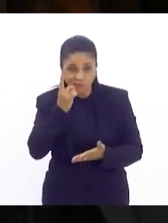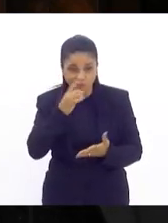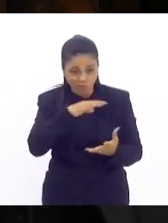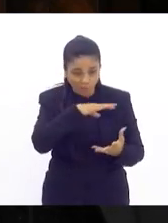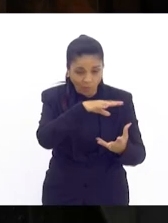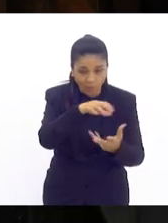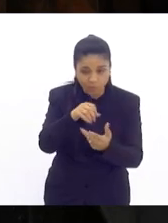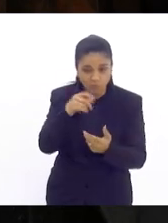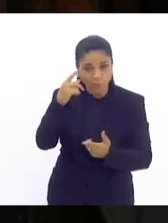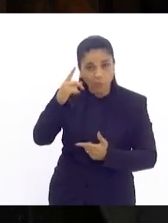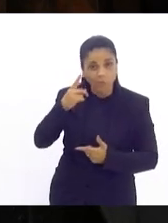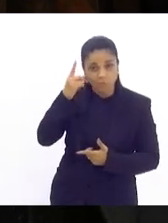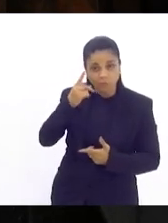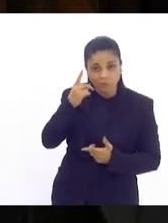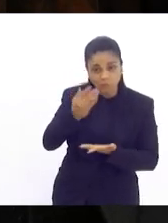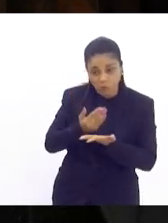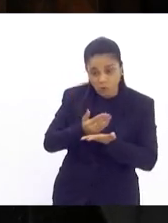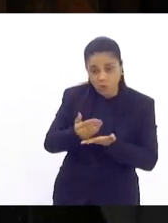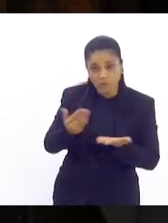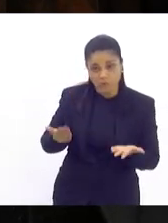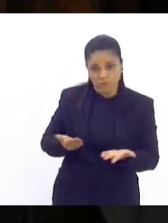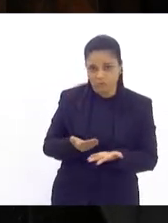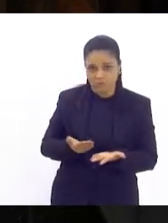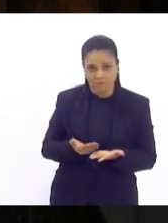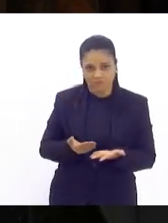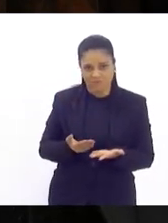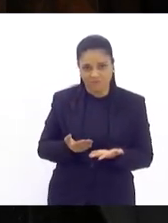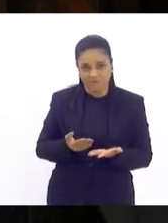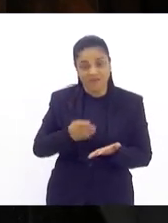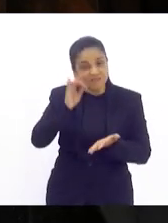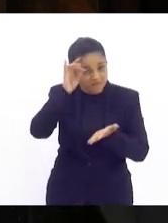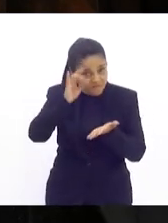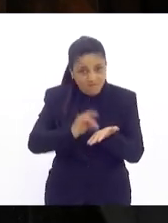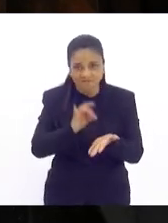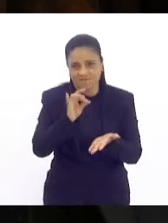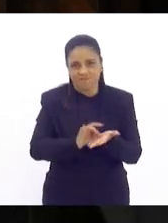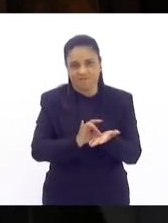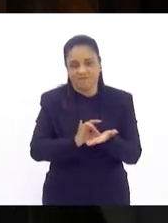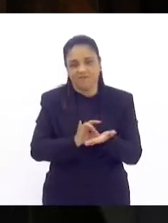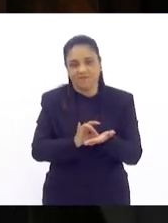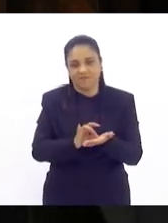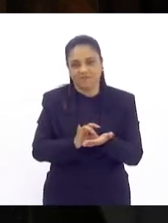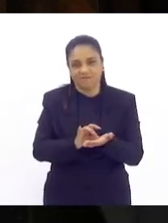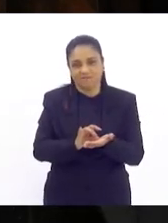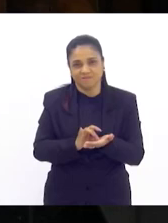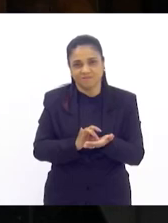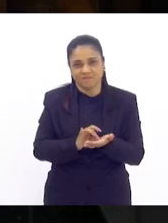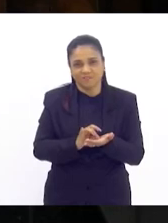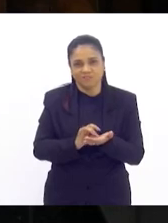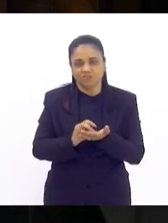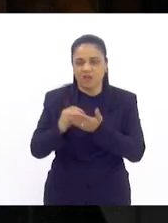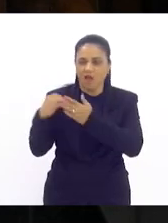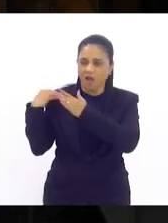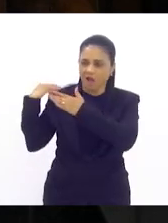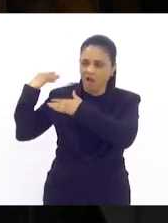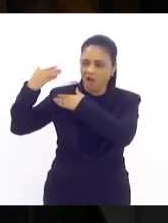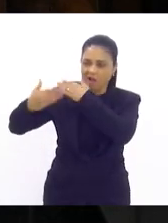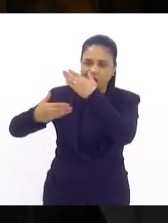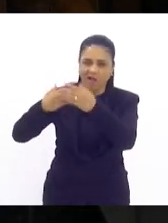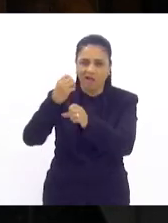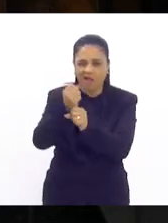tá começando agora quando na verdade já vem por